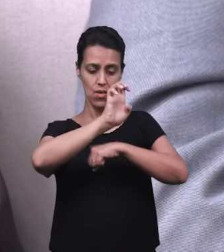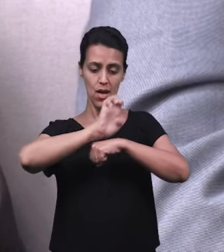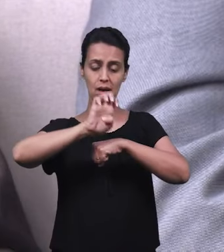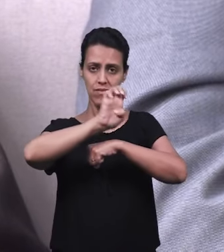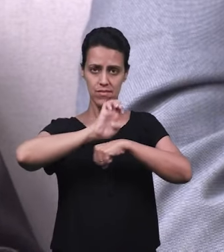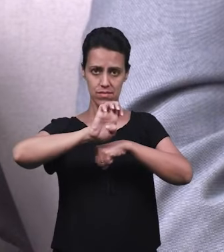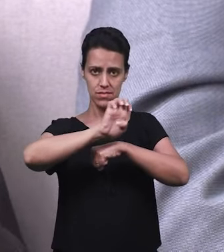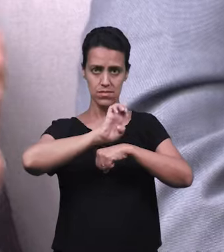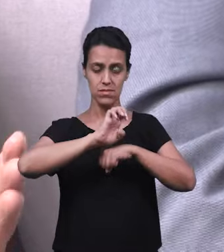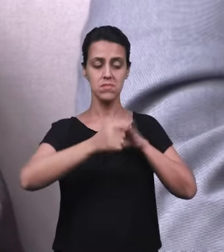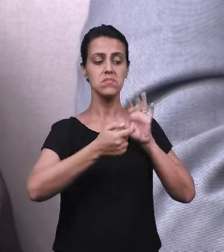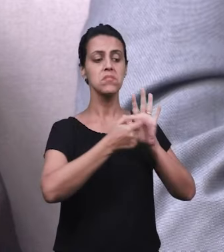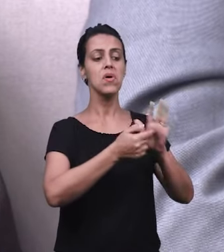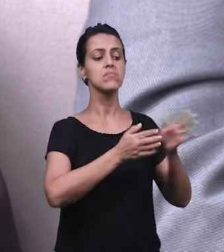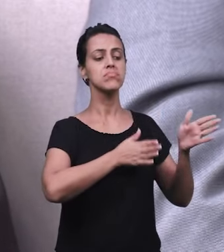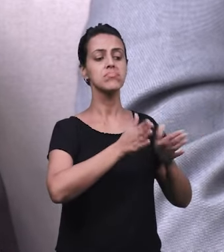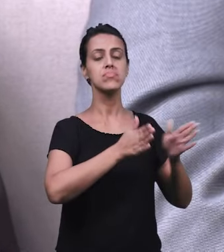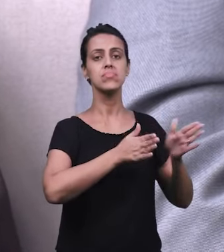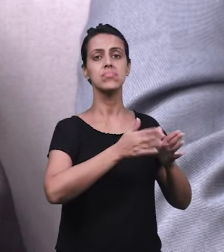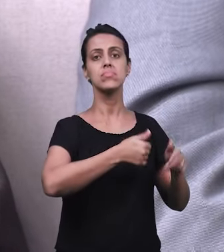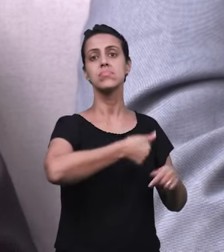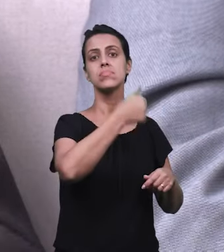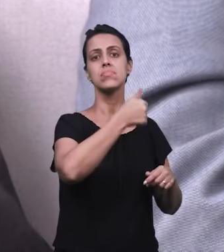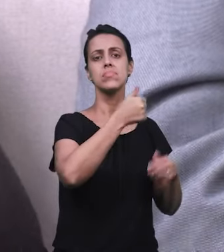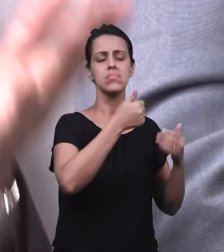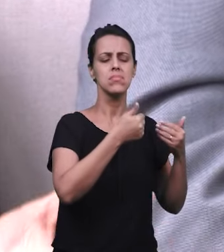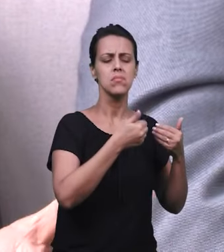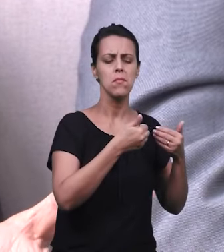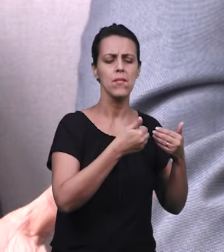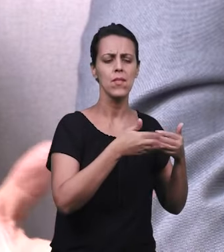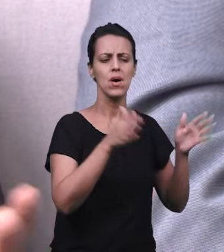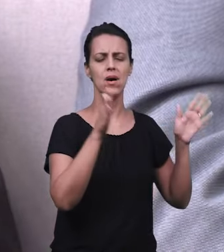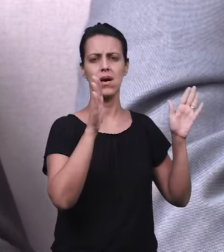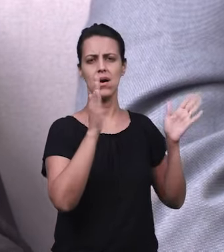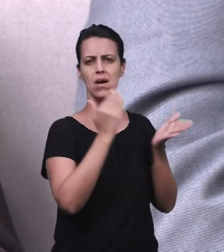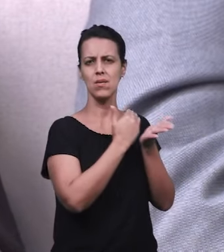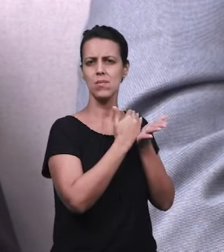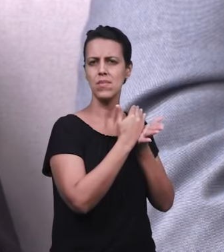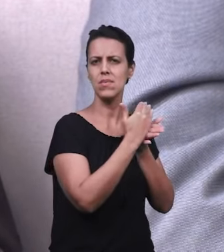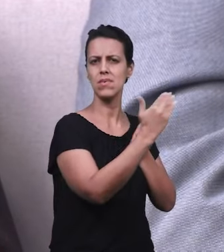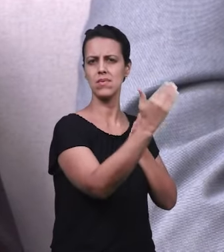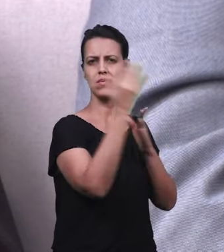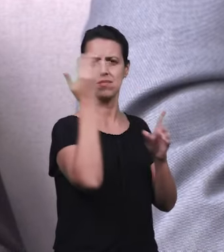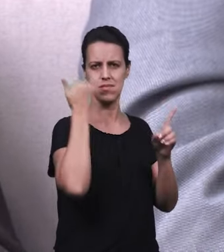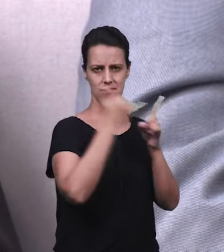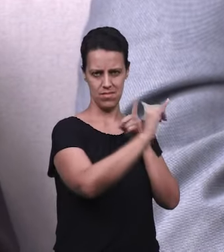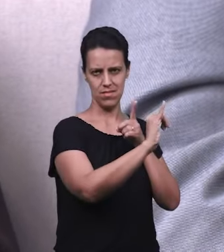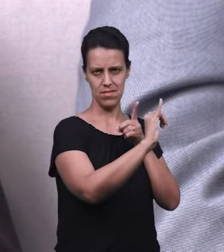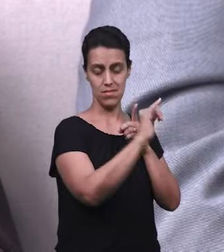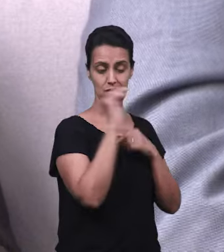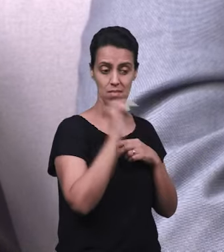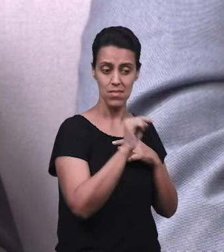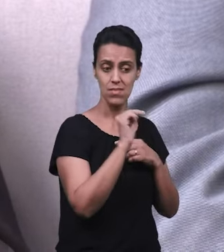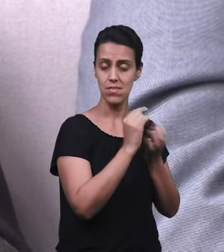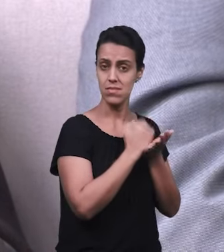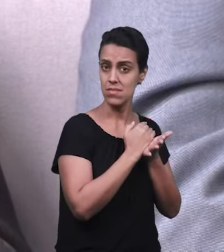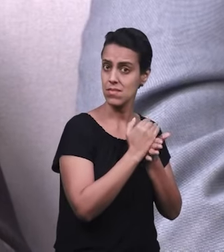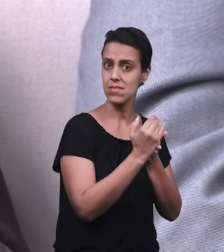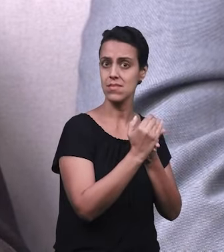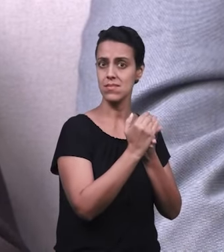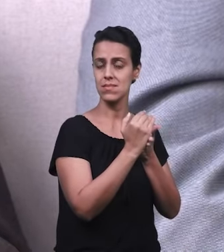profético da igreja, mas também o aspecto histórico da igreja que iniciou na história o cristianismo. Ali,